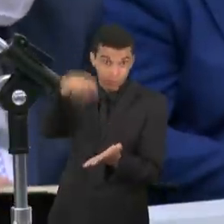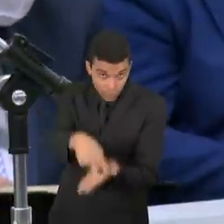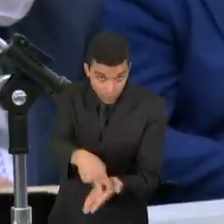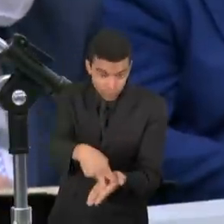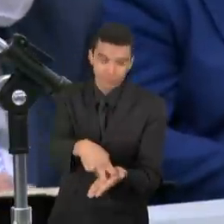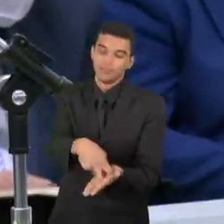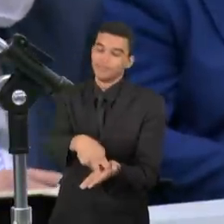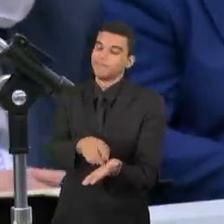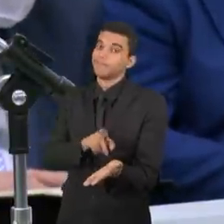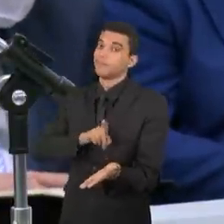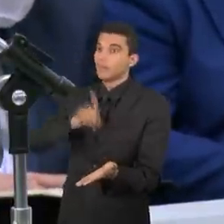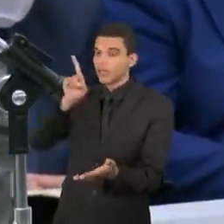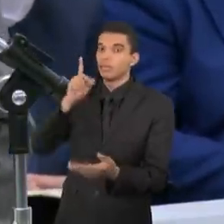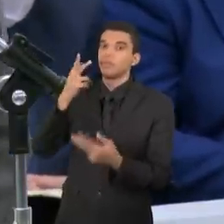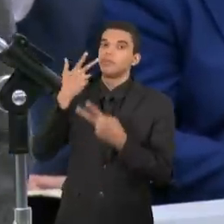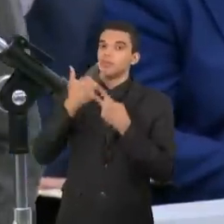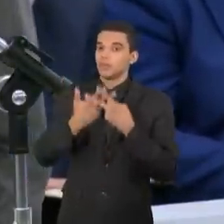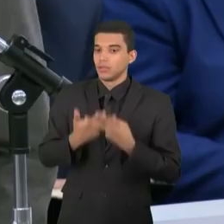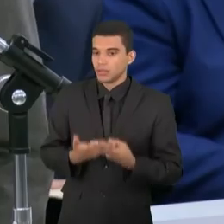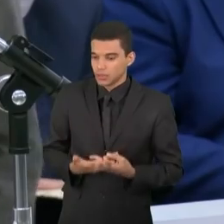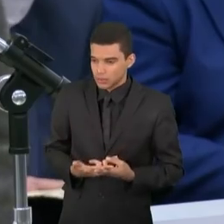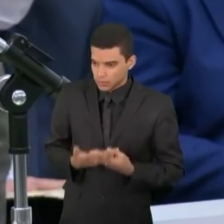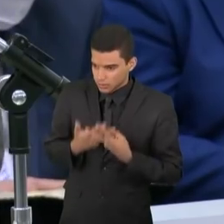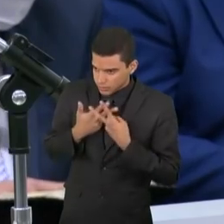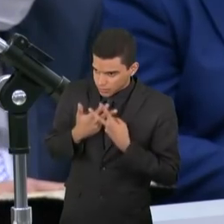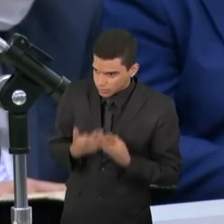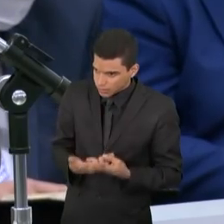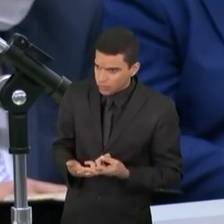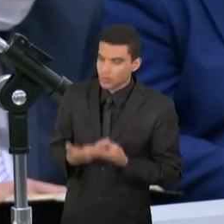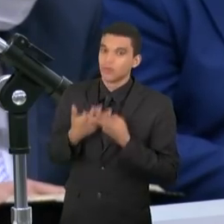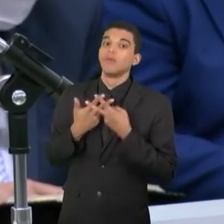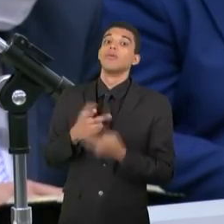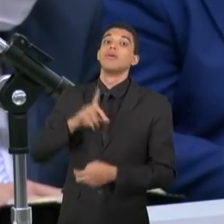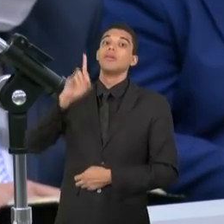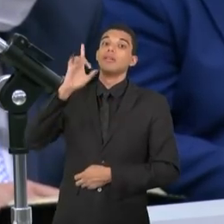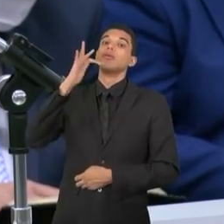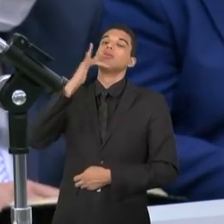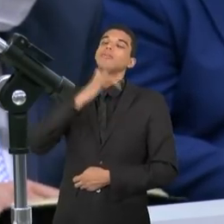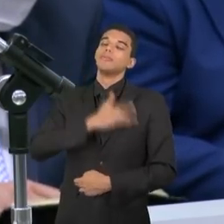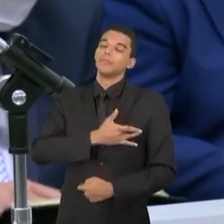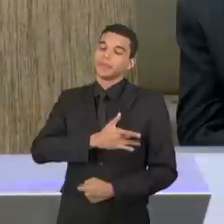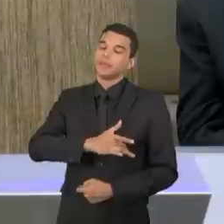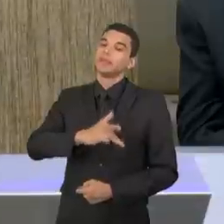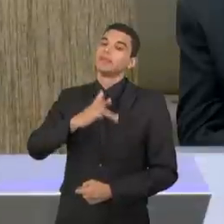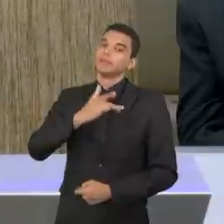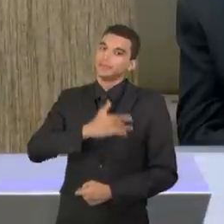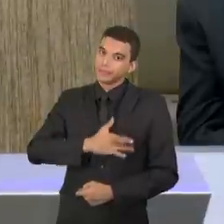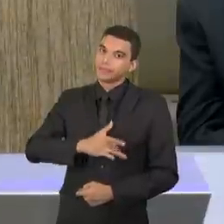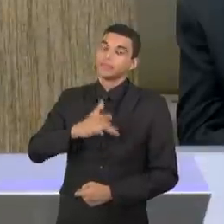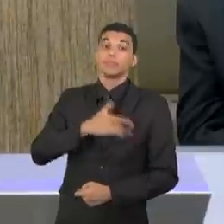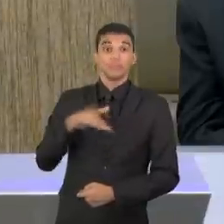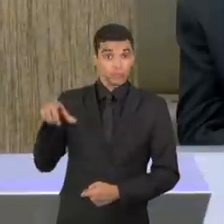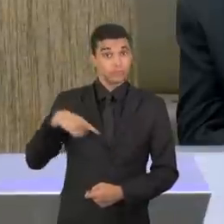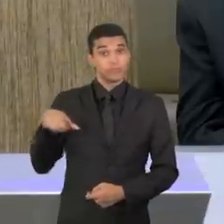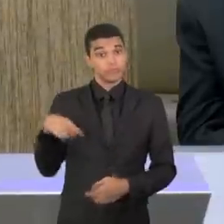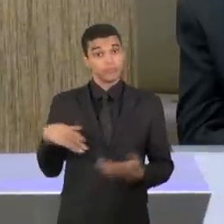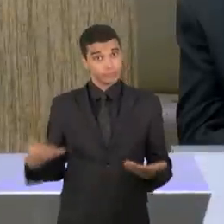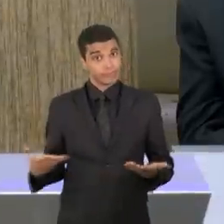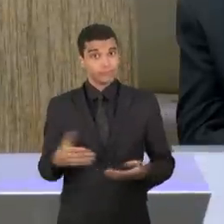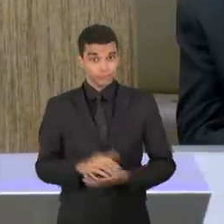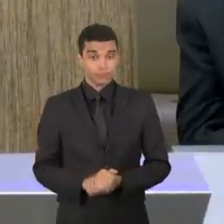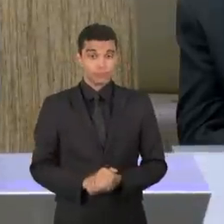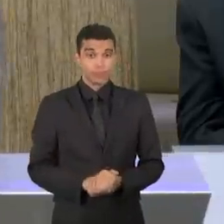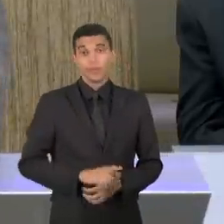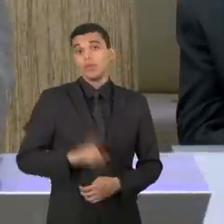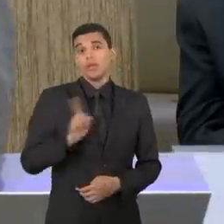compassivo. Compassivo aqui é sentir a dor, o sofrimento de alguém. Os irmãos, na Bíblia, tem alguma gente não vai se ater